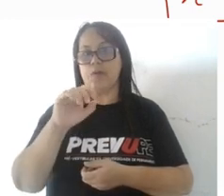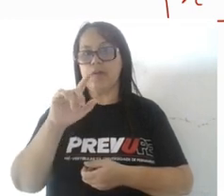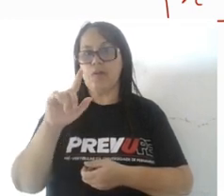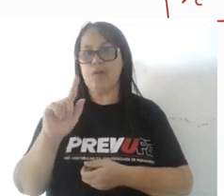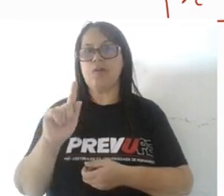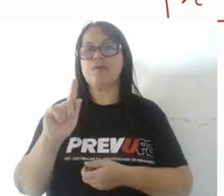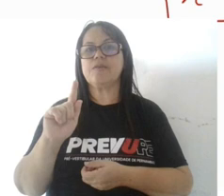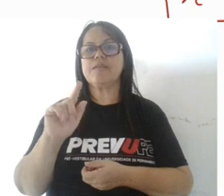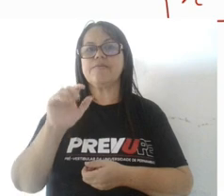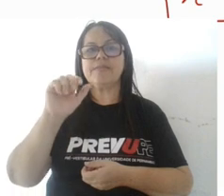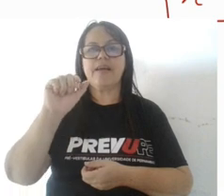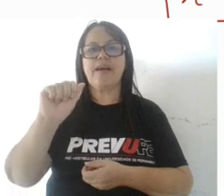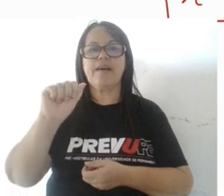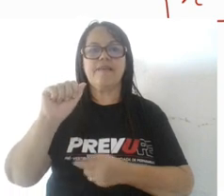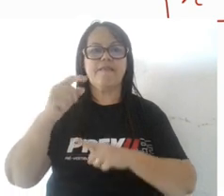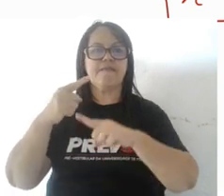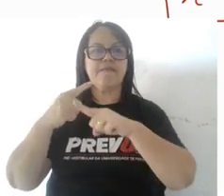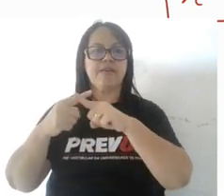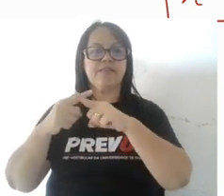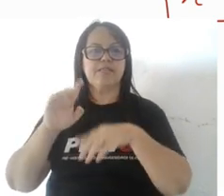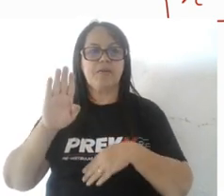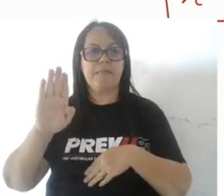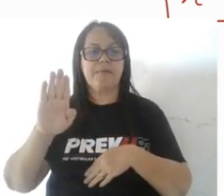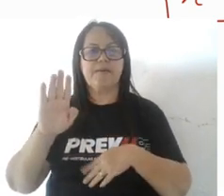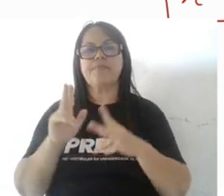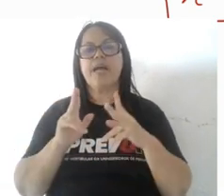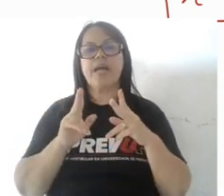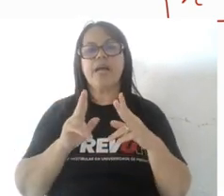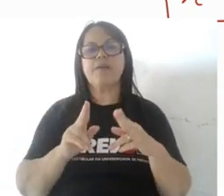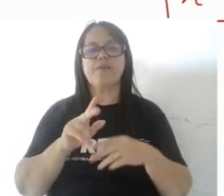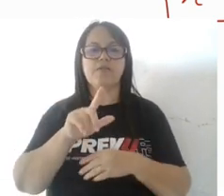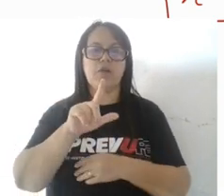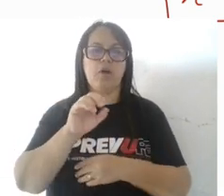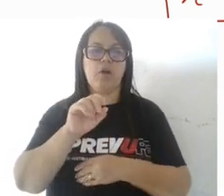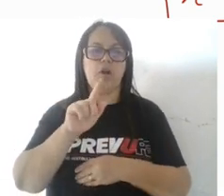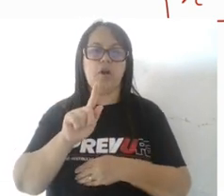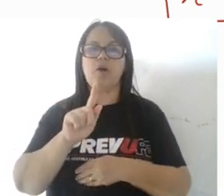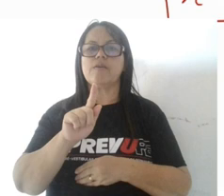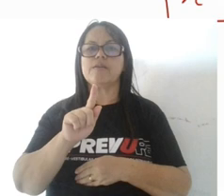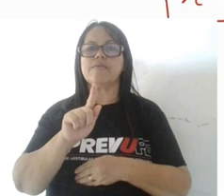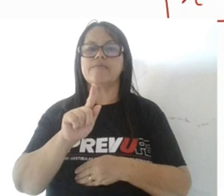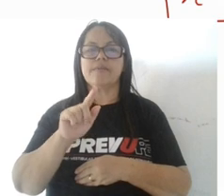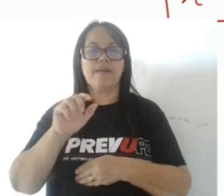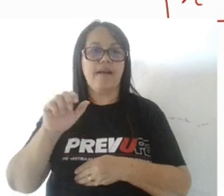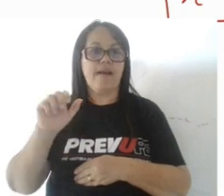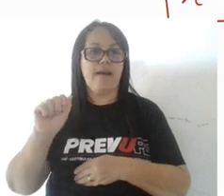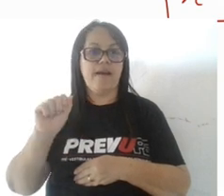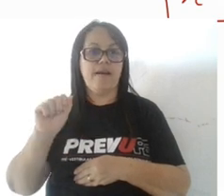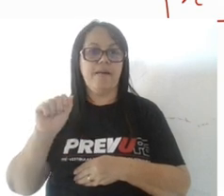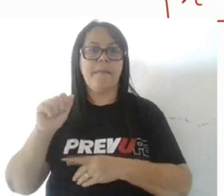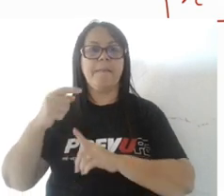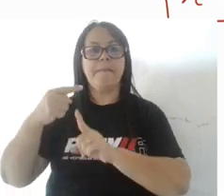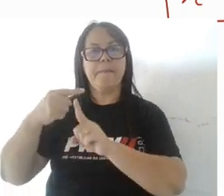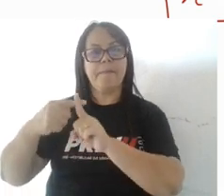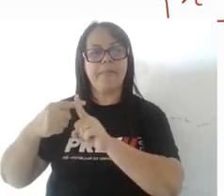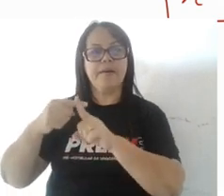log de a x b é a mesma coisa de log de A